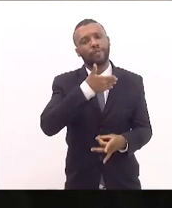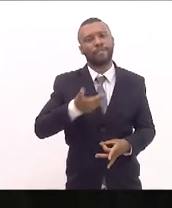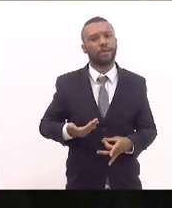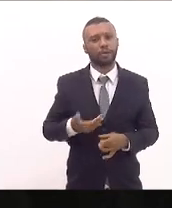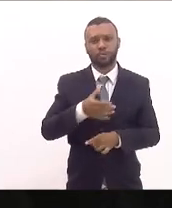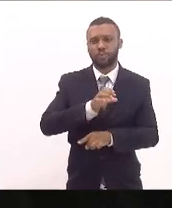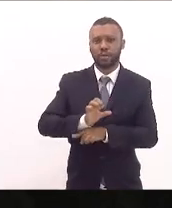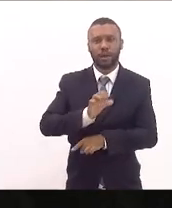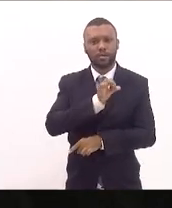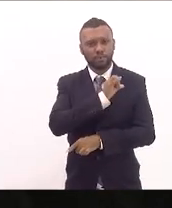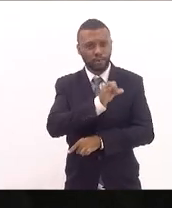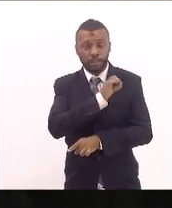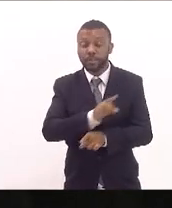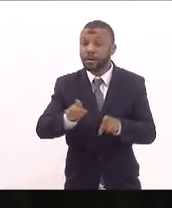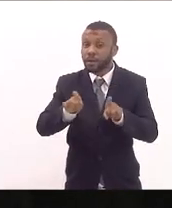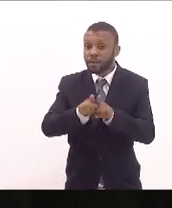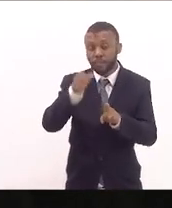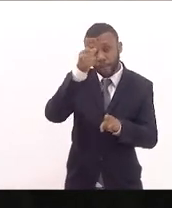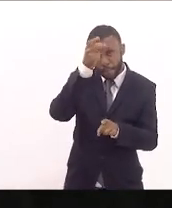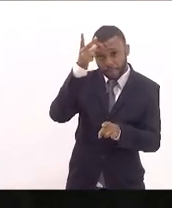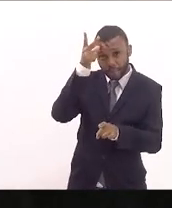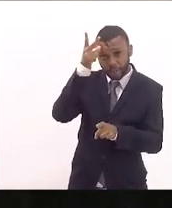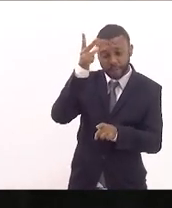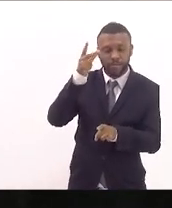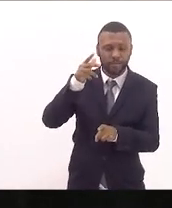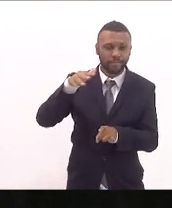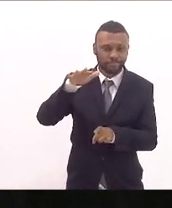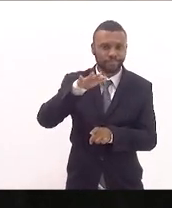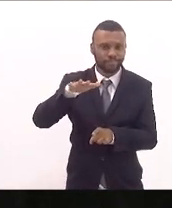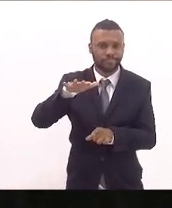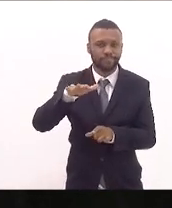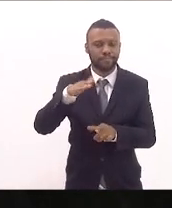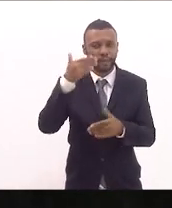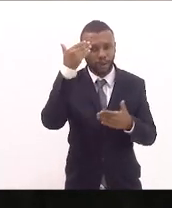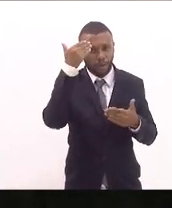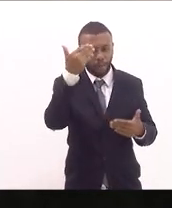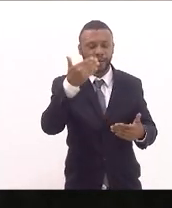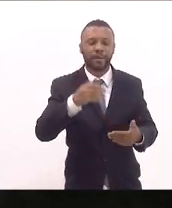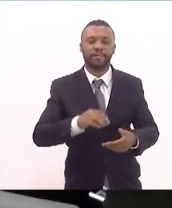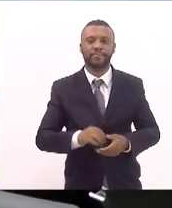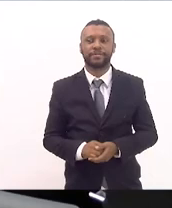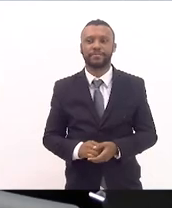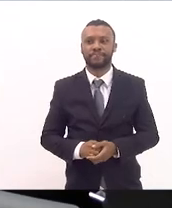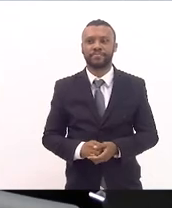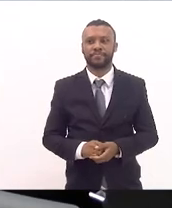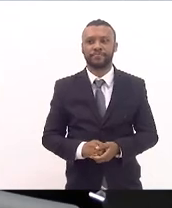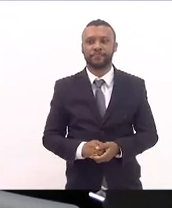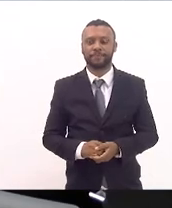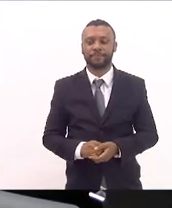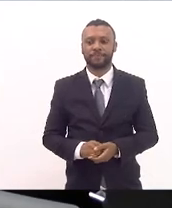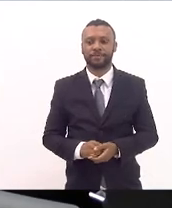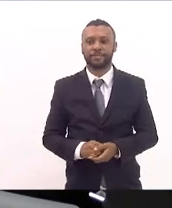do Estado e do prefeito do município do estado do Rio de Janeiro Obrigado presidente